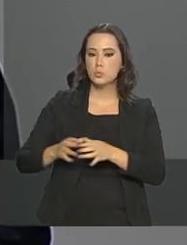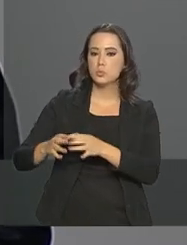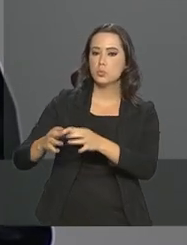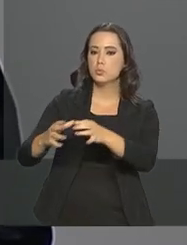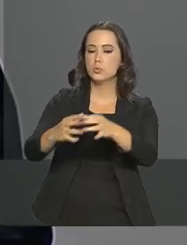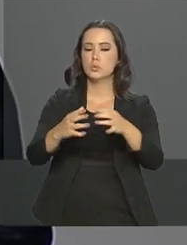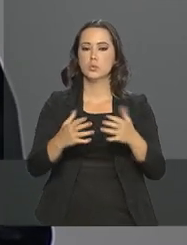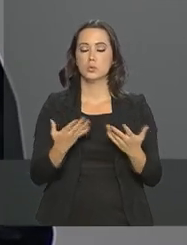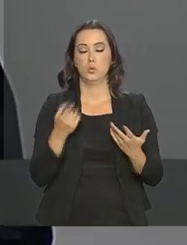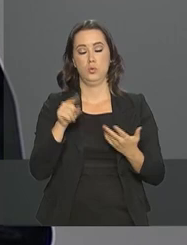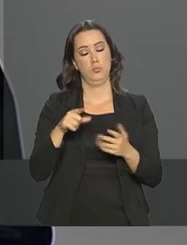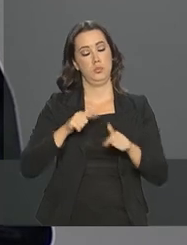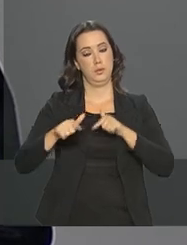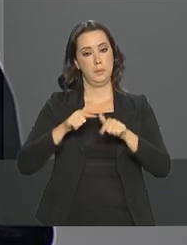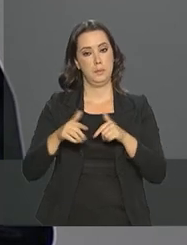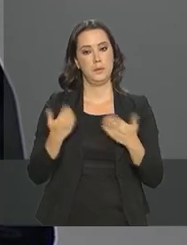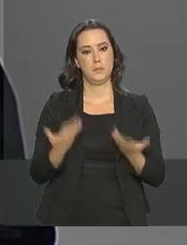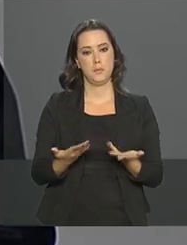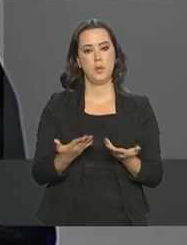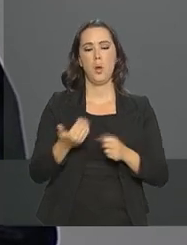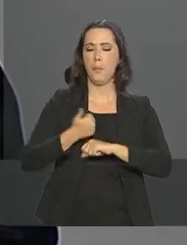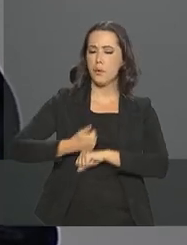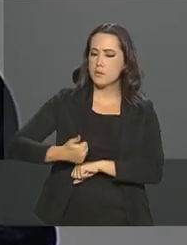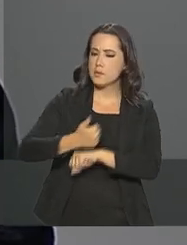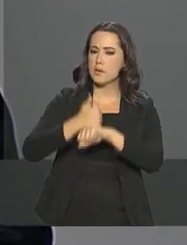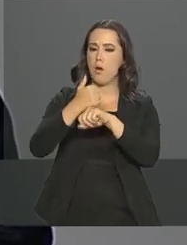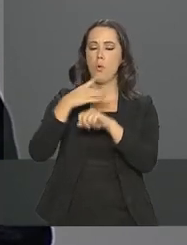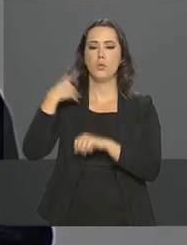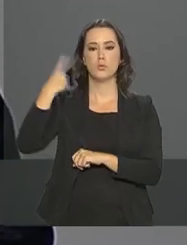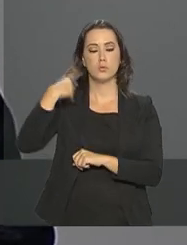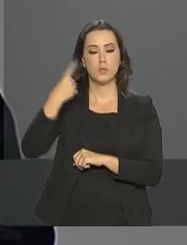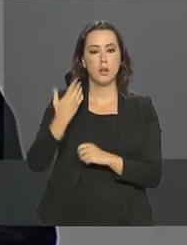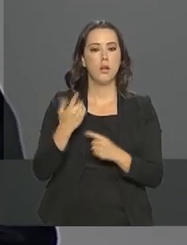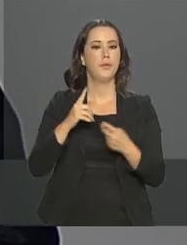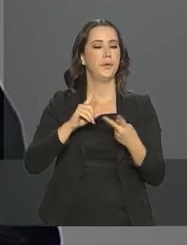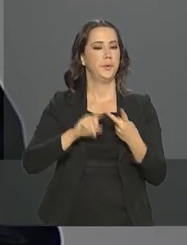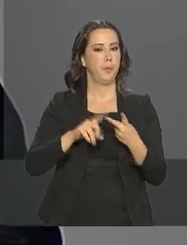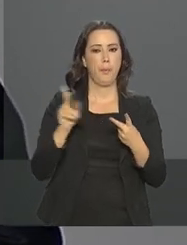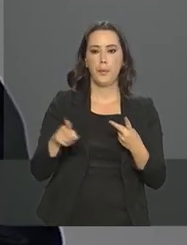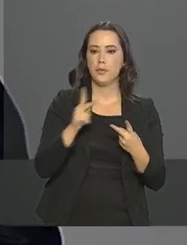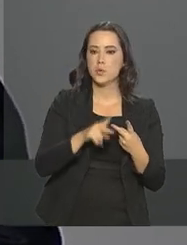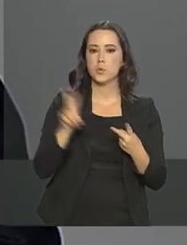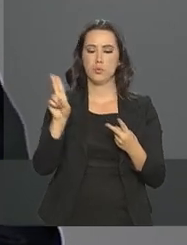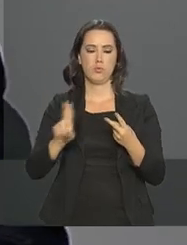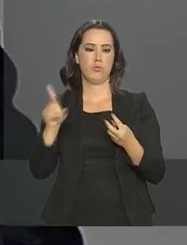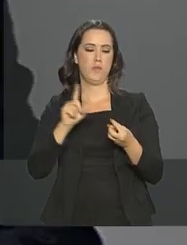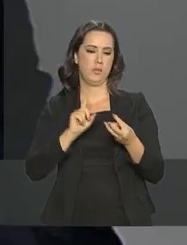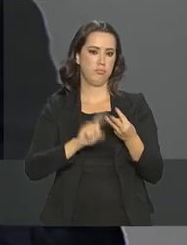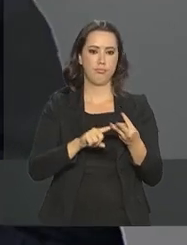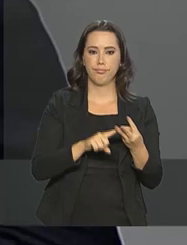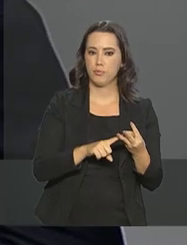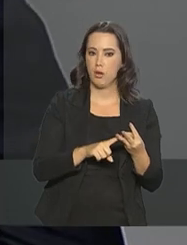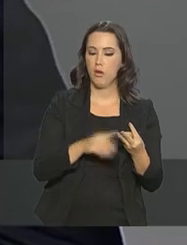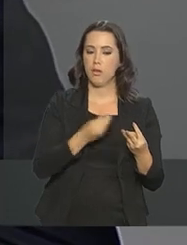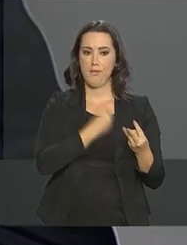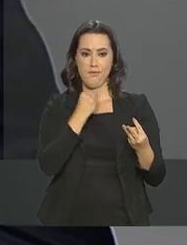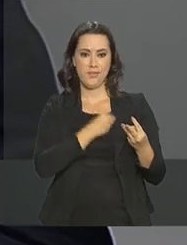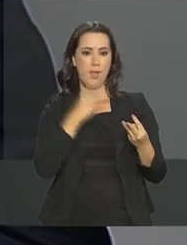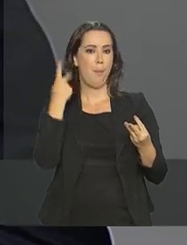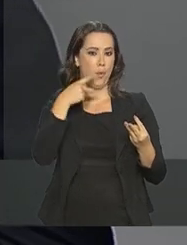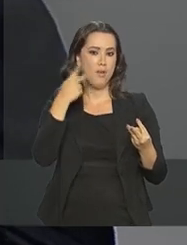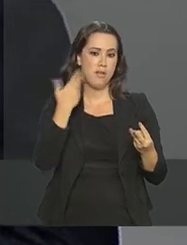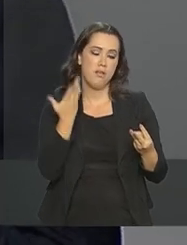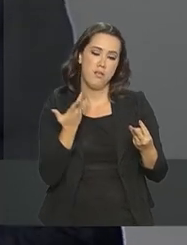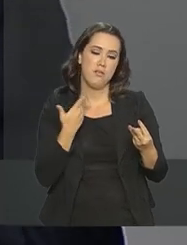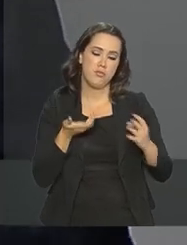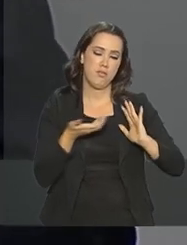que eu trabalhei fosse na profissão como advogado fosse um professor universitário fosse na vida pública na câmara